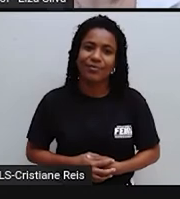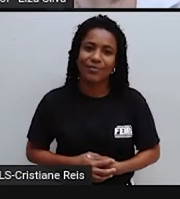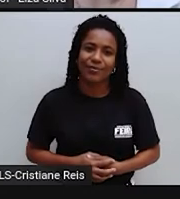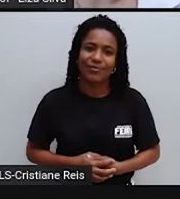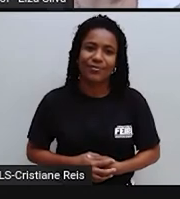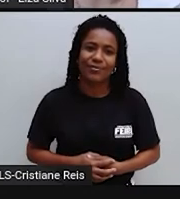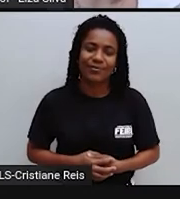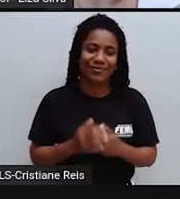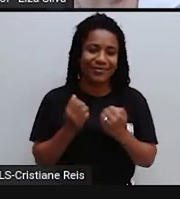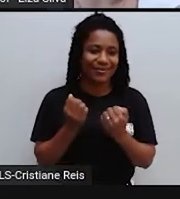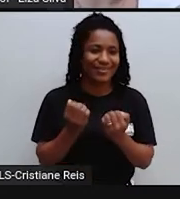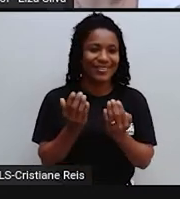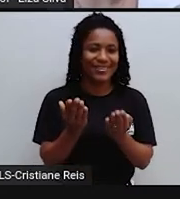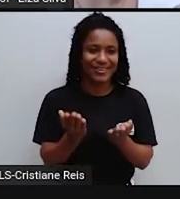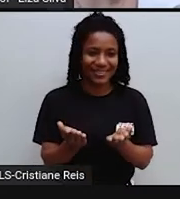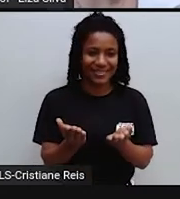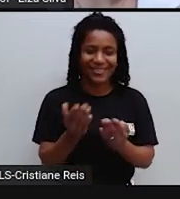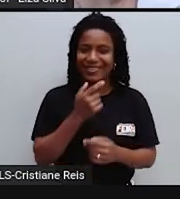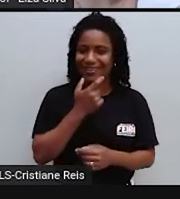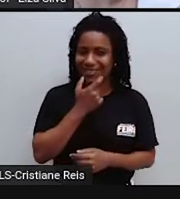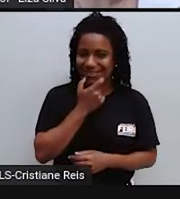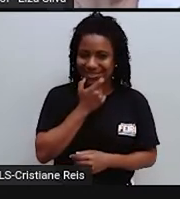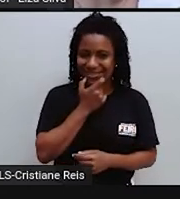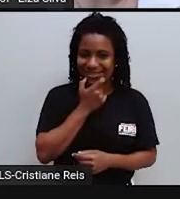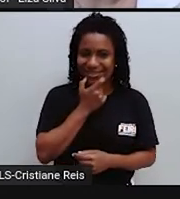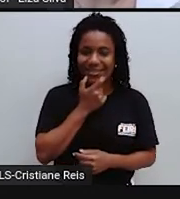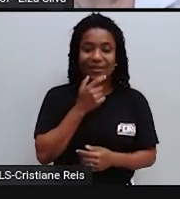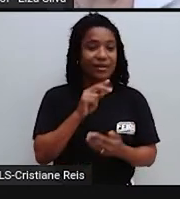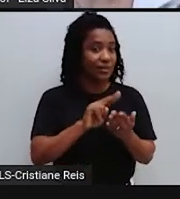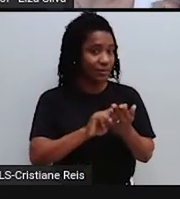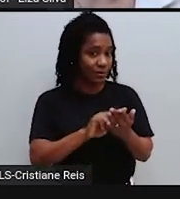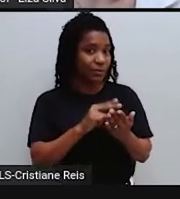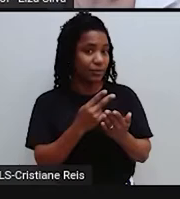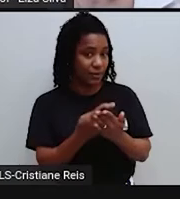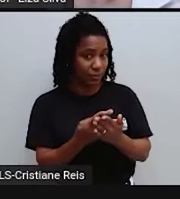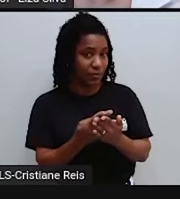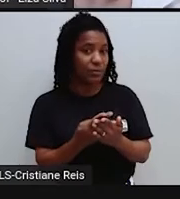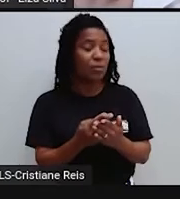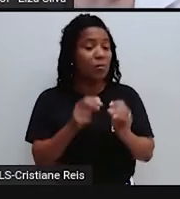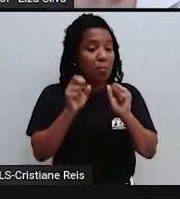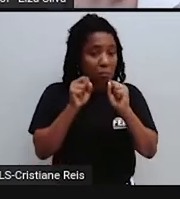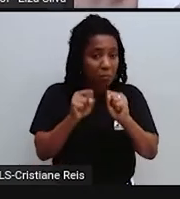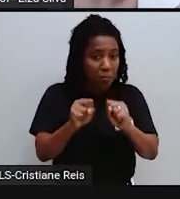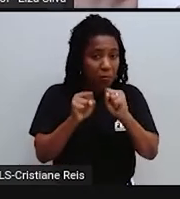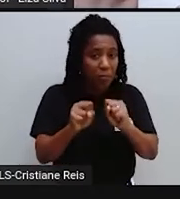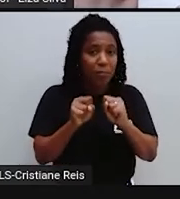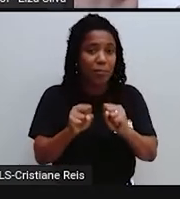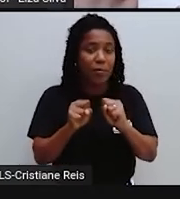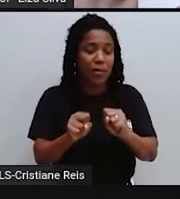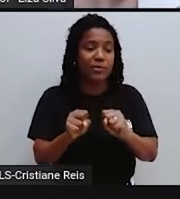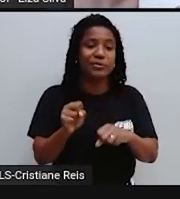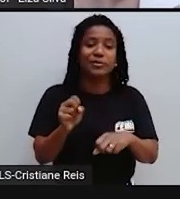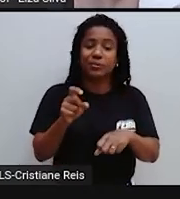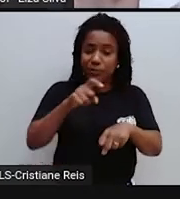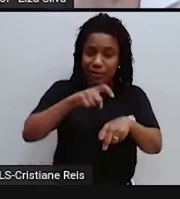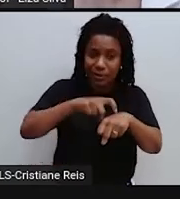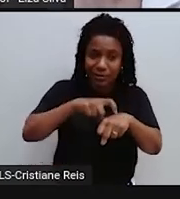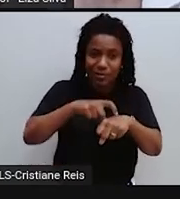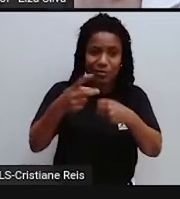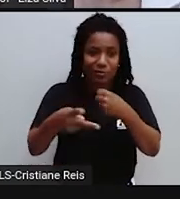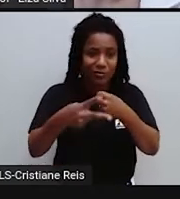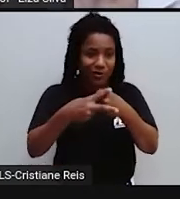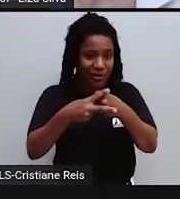may or will happen later on in the future. Então, você pode utilizar este tempo verbal para